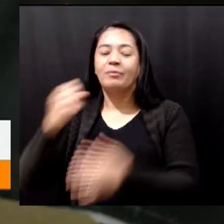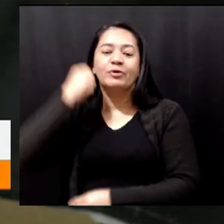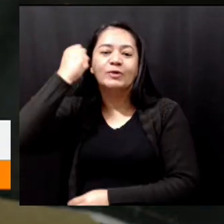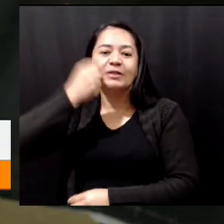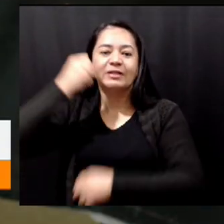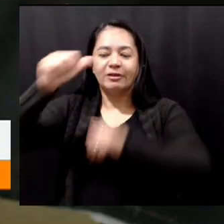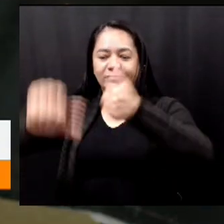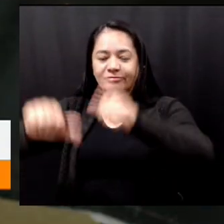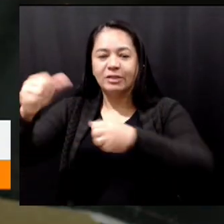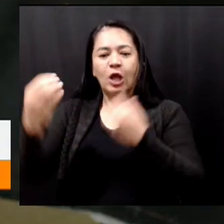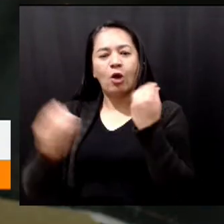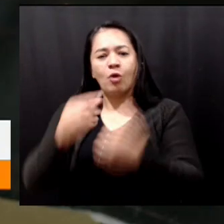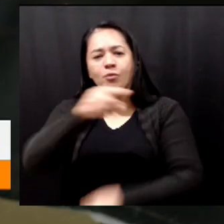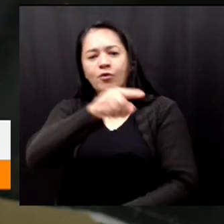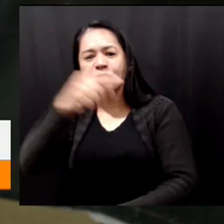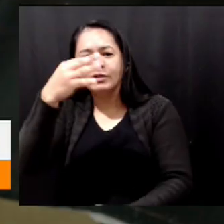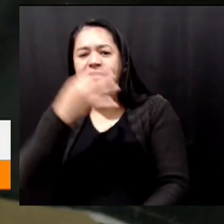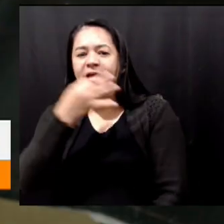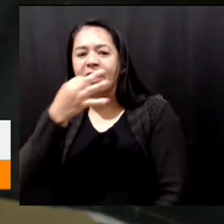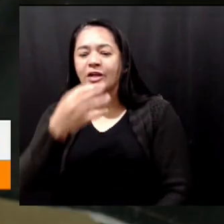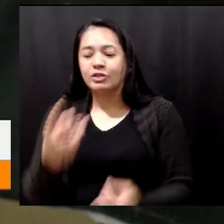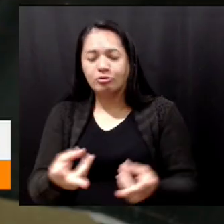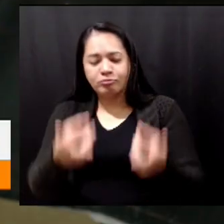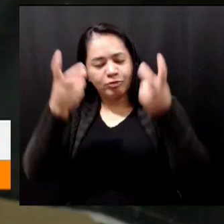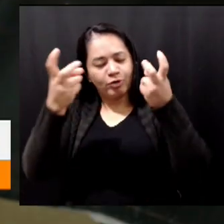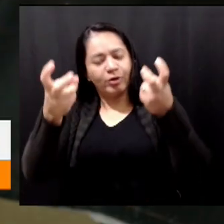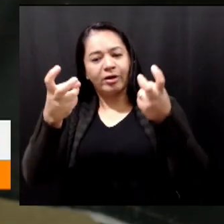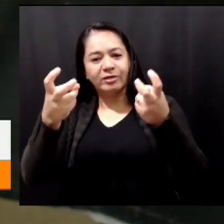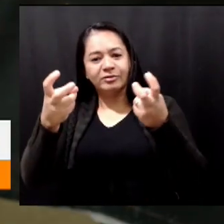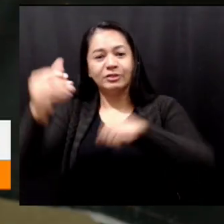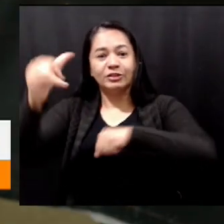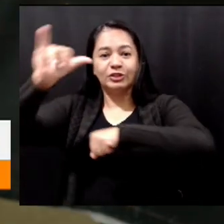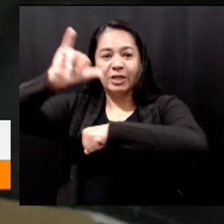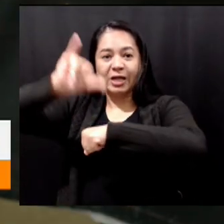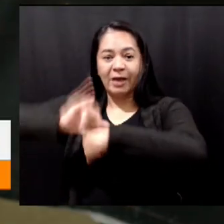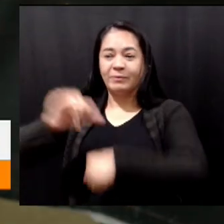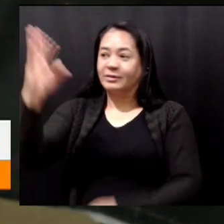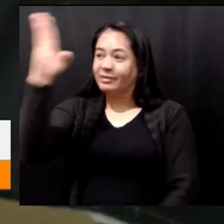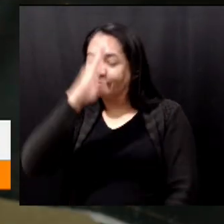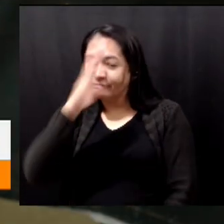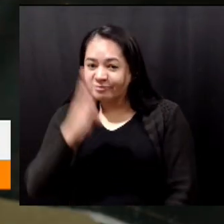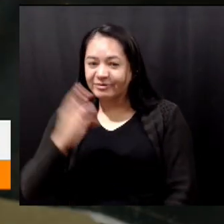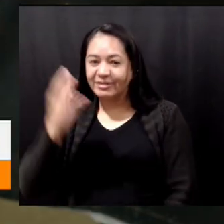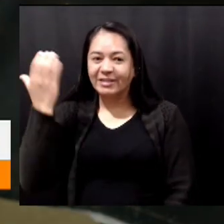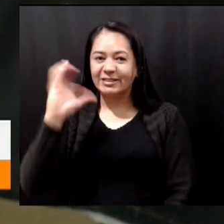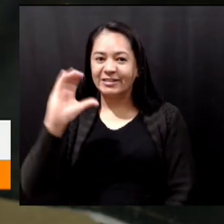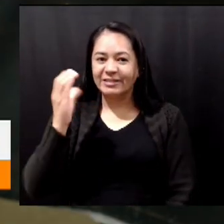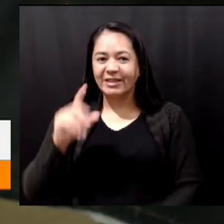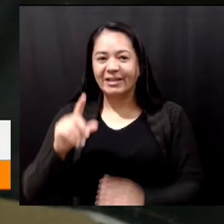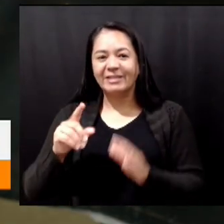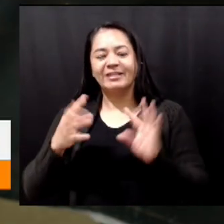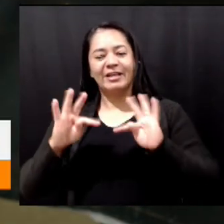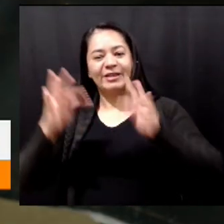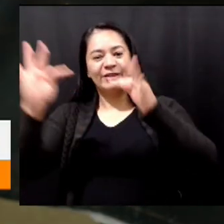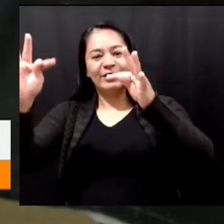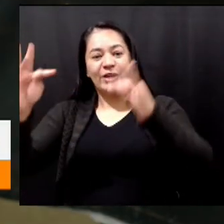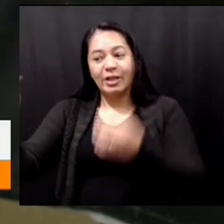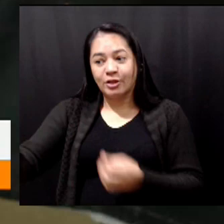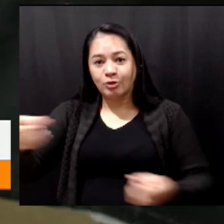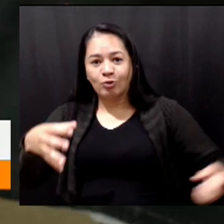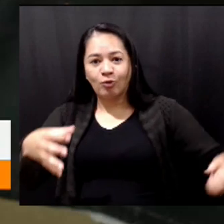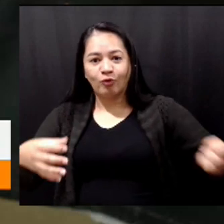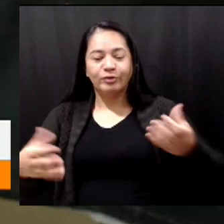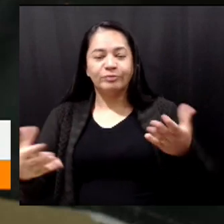que o reconhecimento de capital nacional da ciência, tecnologia e inovação, se confirmado,